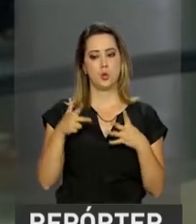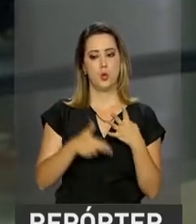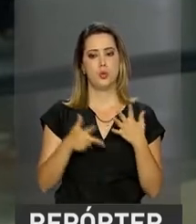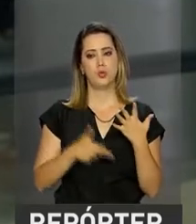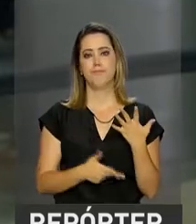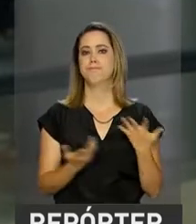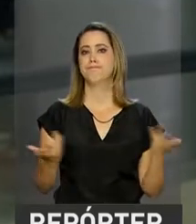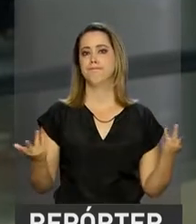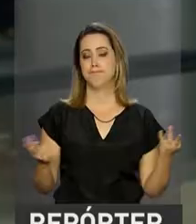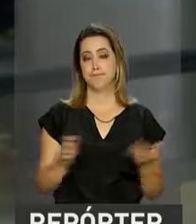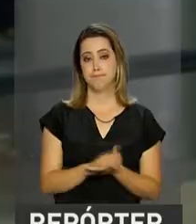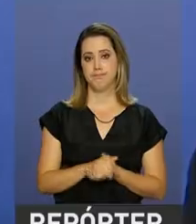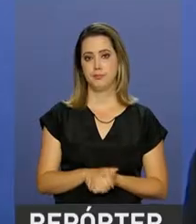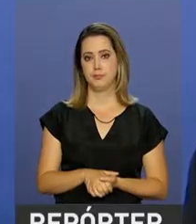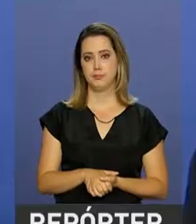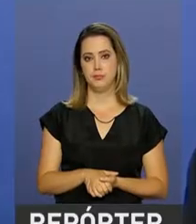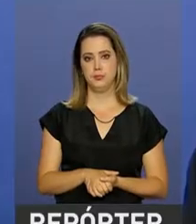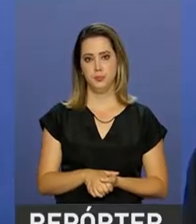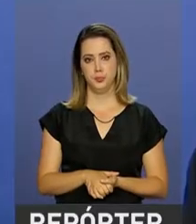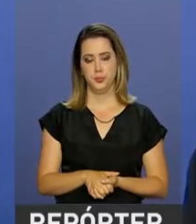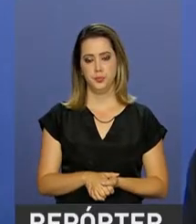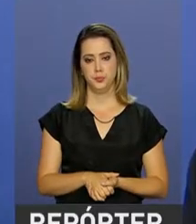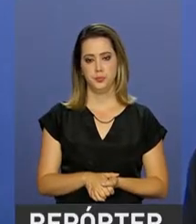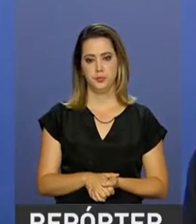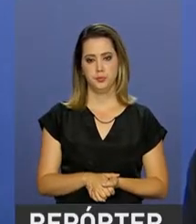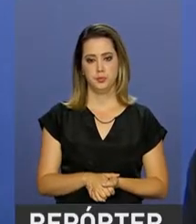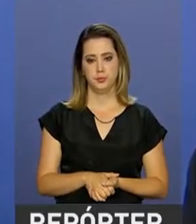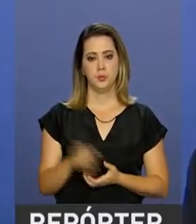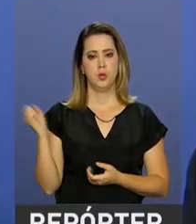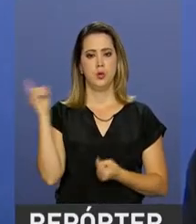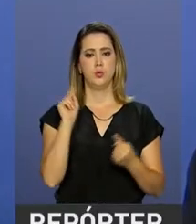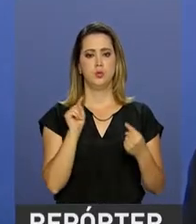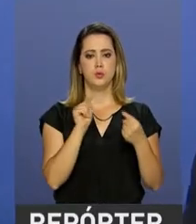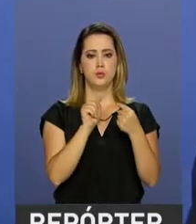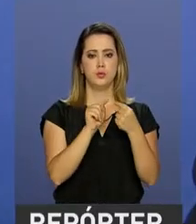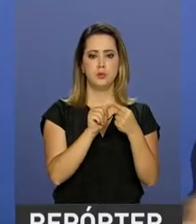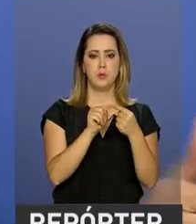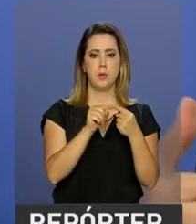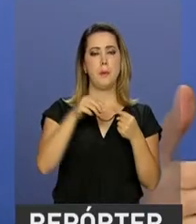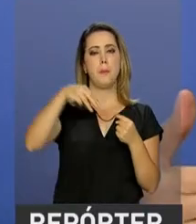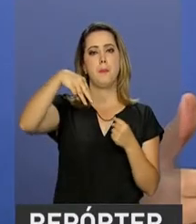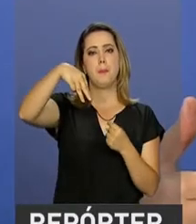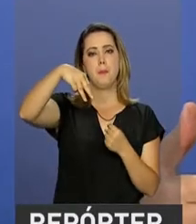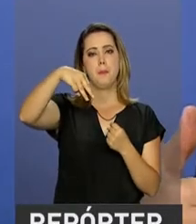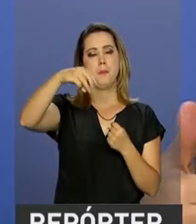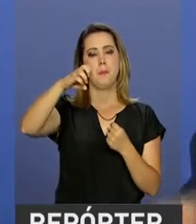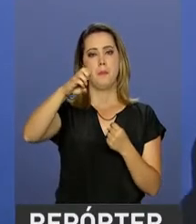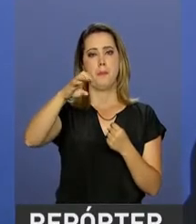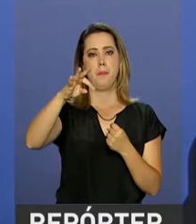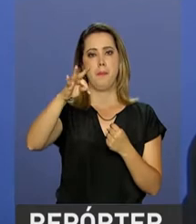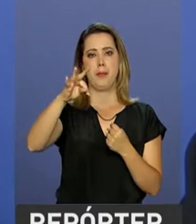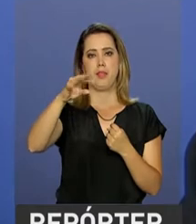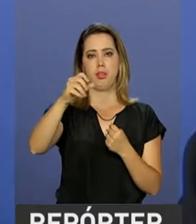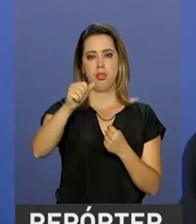ouvir o ministro a nova meta fiscal é lá está